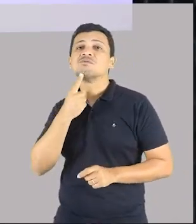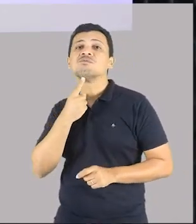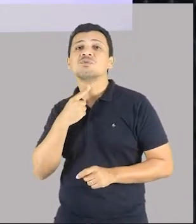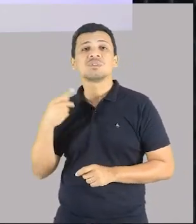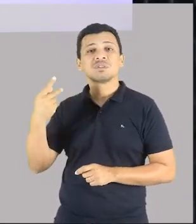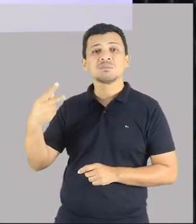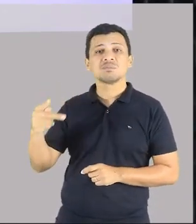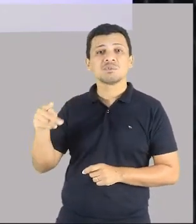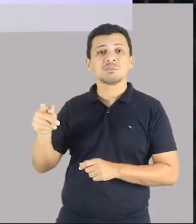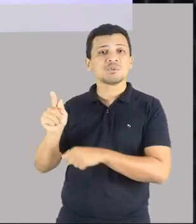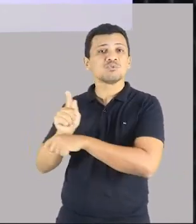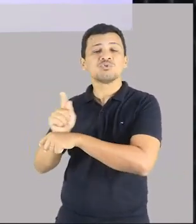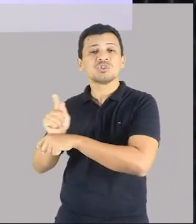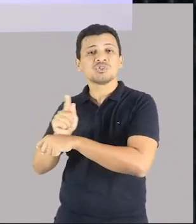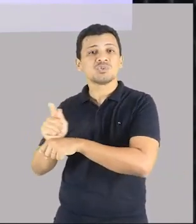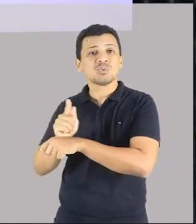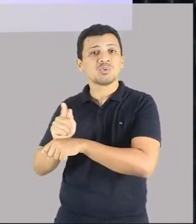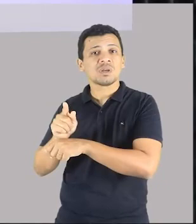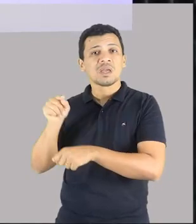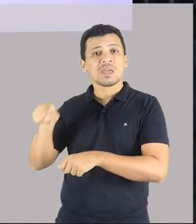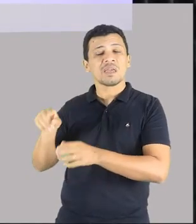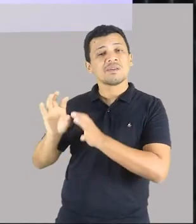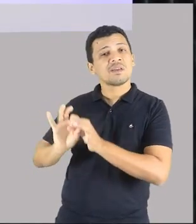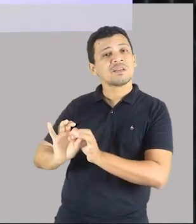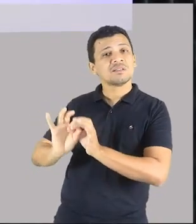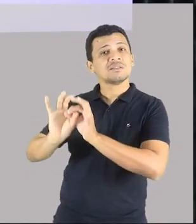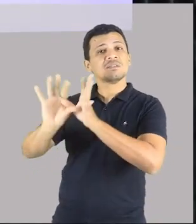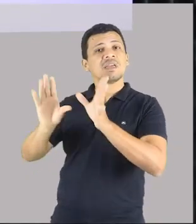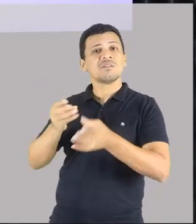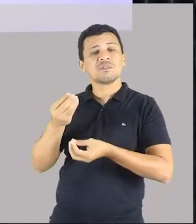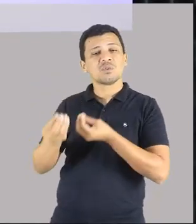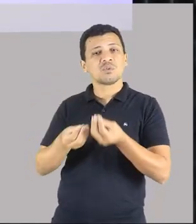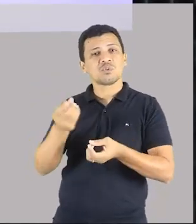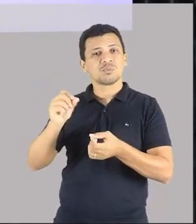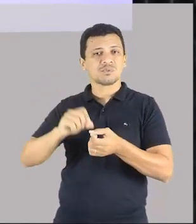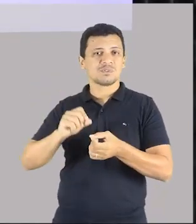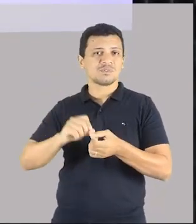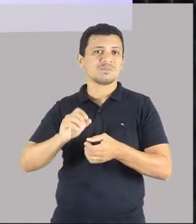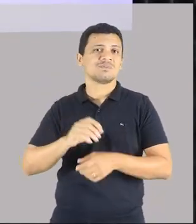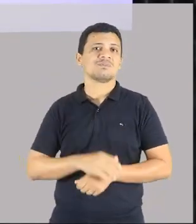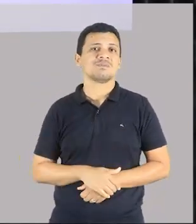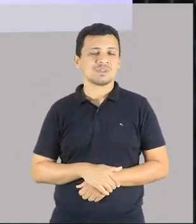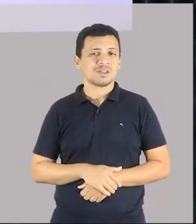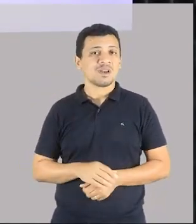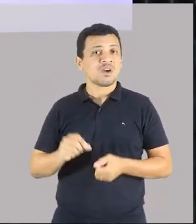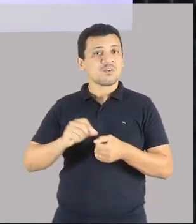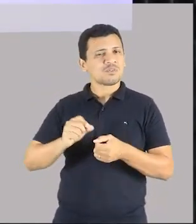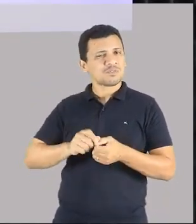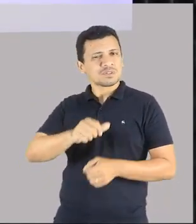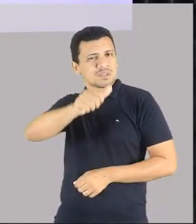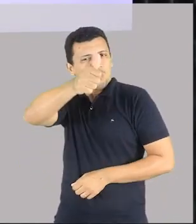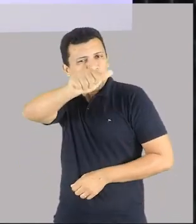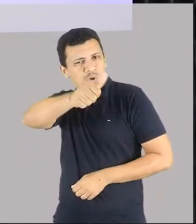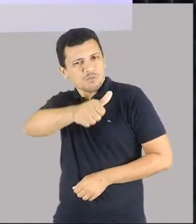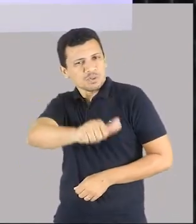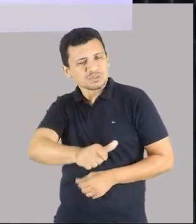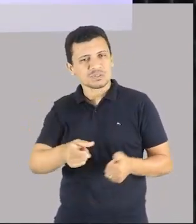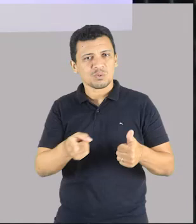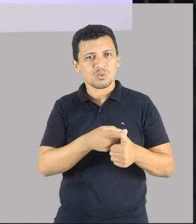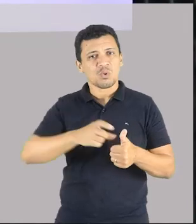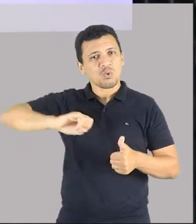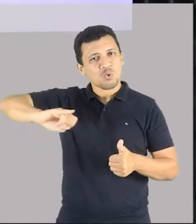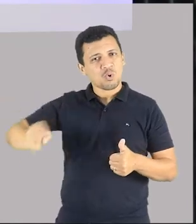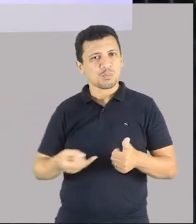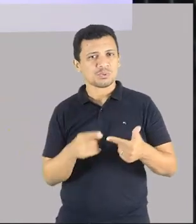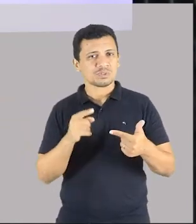do gestor entender como vai fazer. Ele vai fazer, nesse caso, uma avaliação de oportunidade e